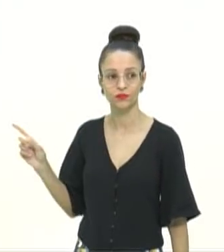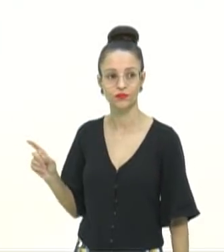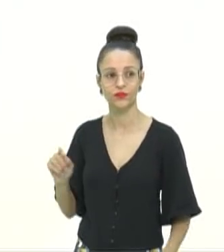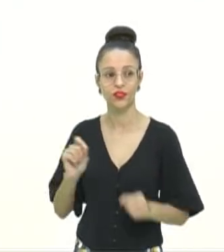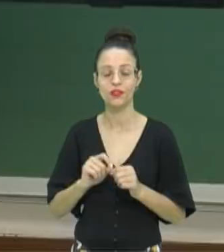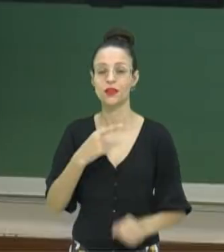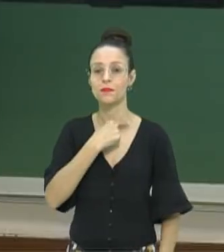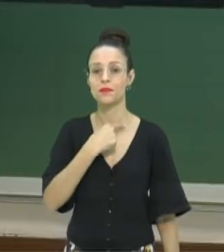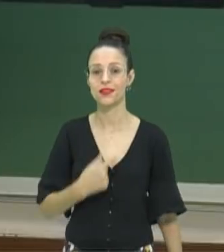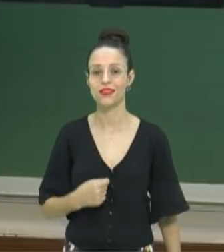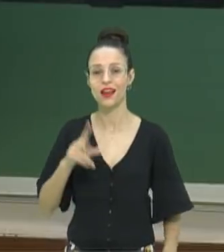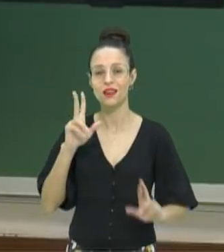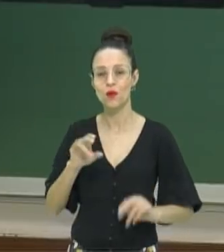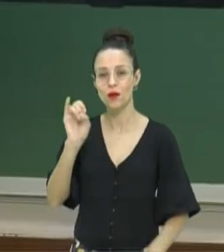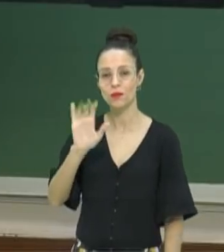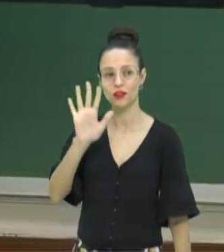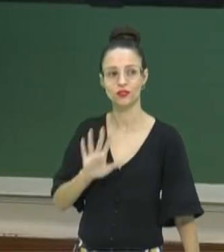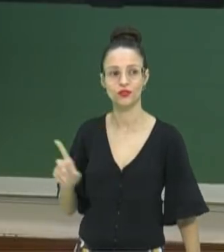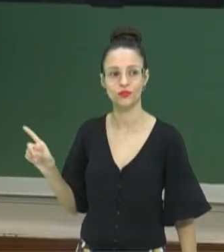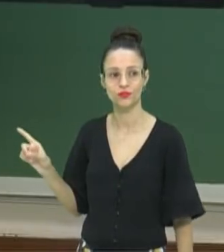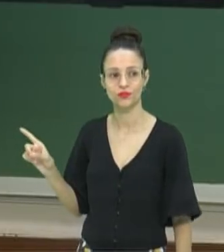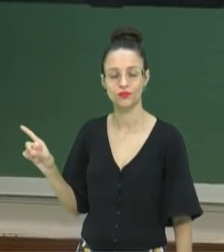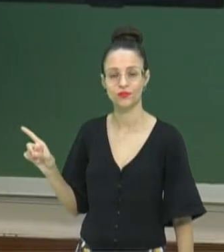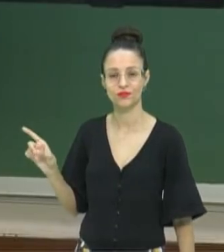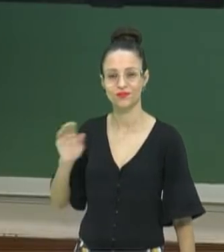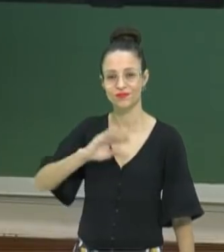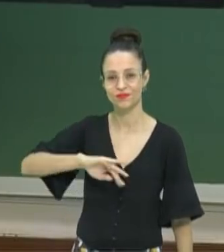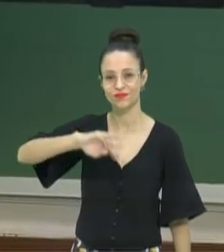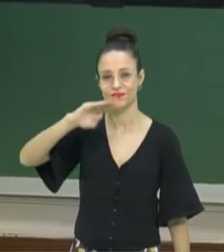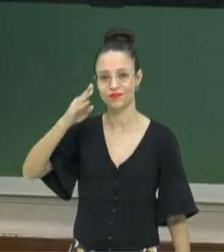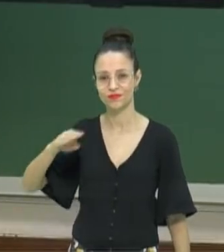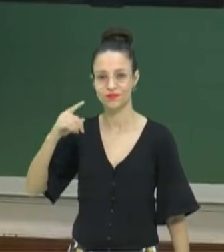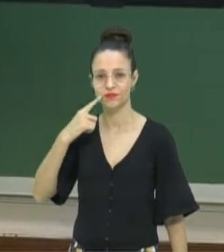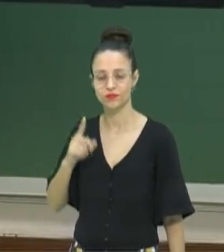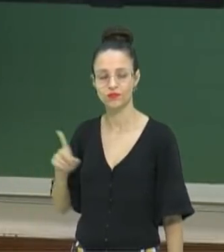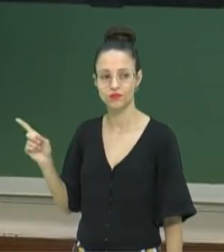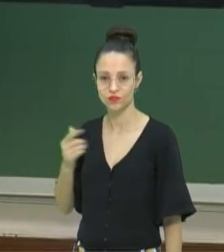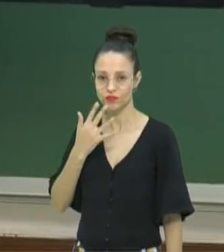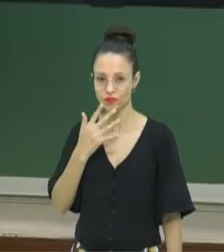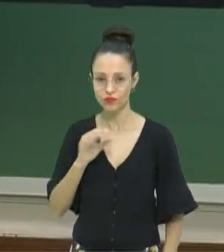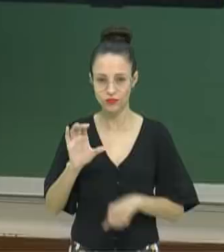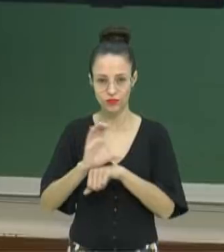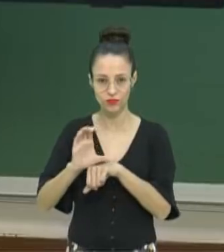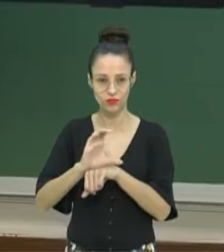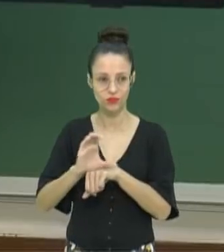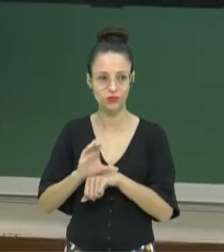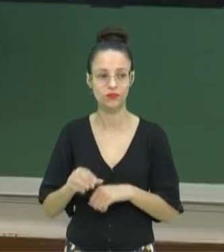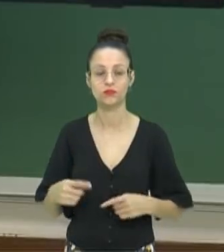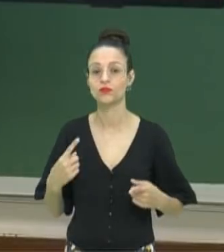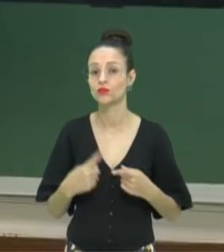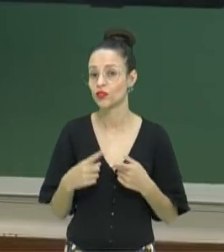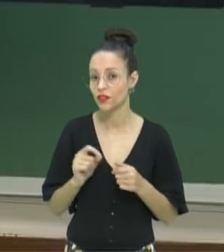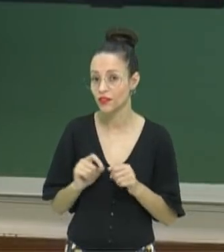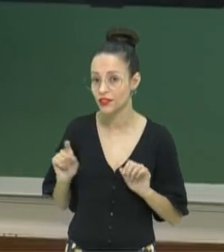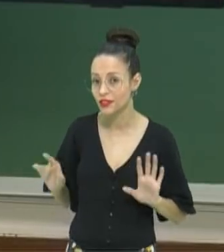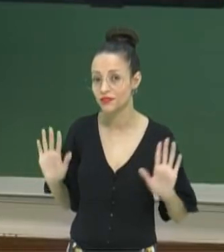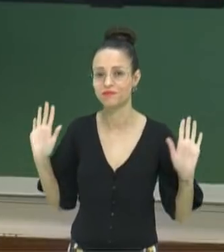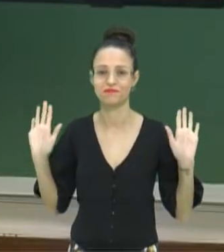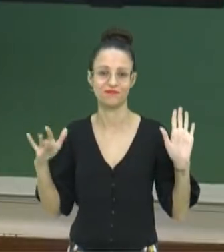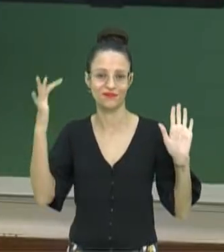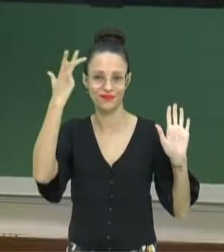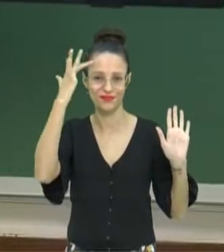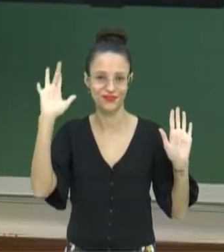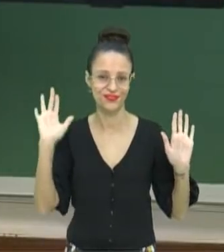vai fazer uma medalha nesse formato aqui, ó, tipo essa onda aqui, ó, pintadinha. Ok? Por que ele vai fazer isso? Eu não